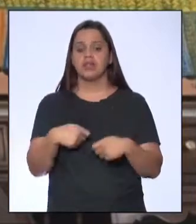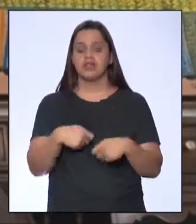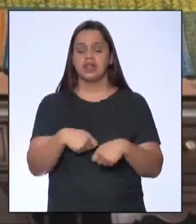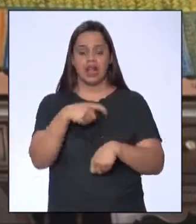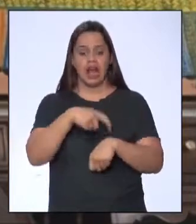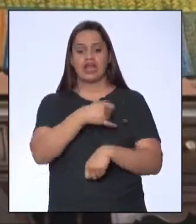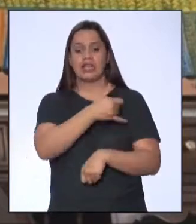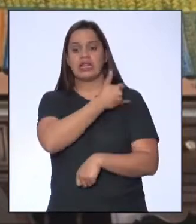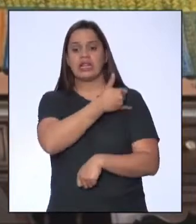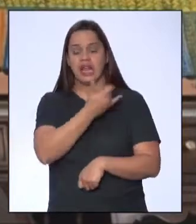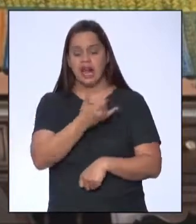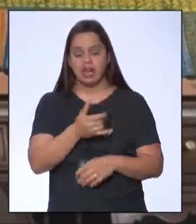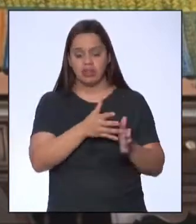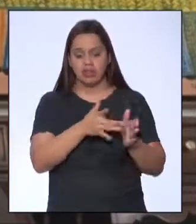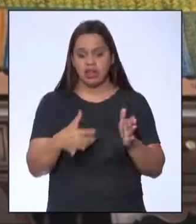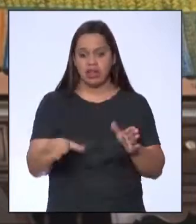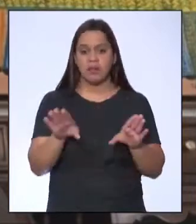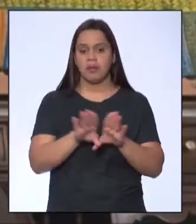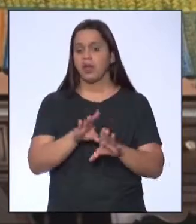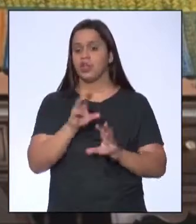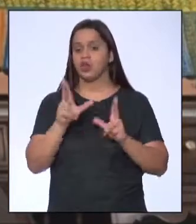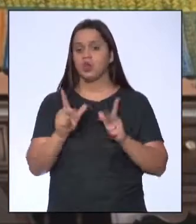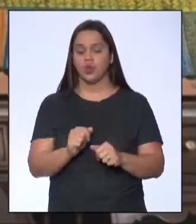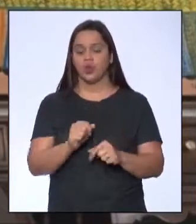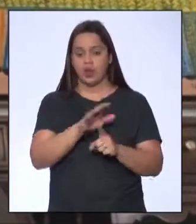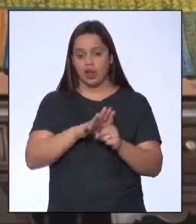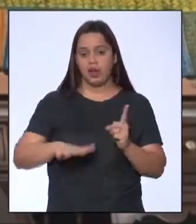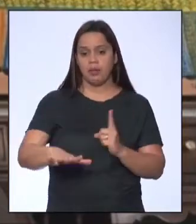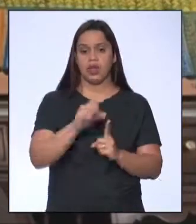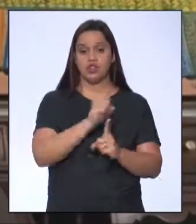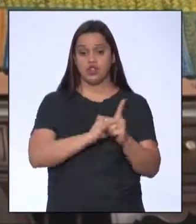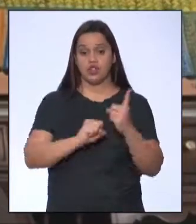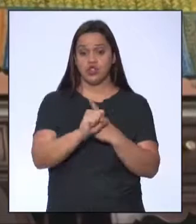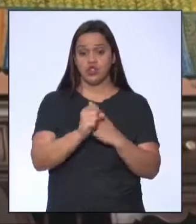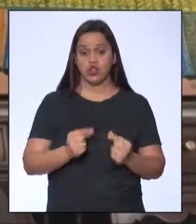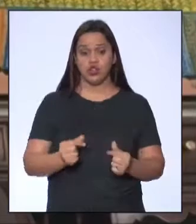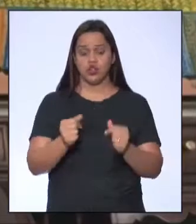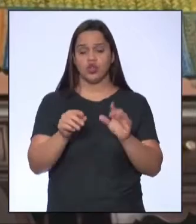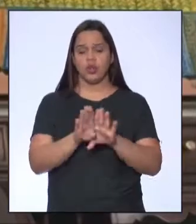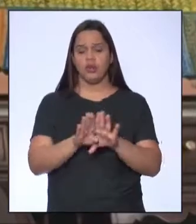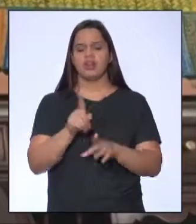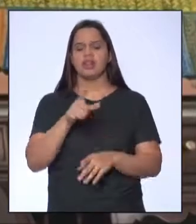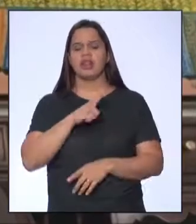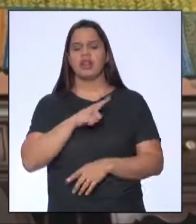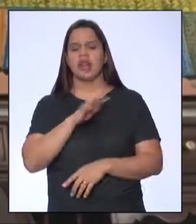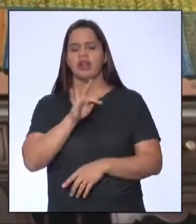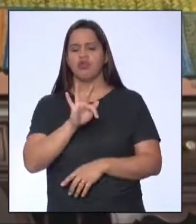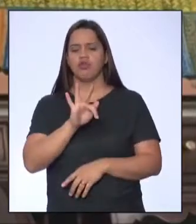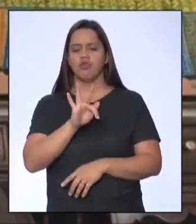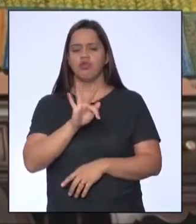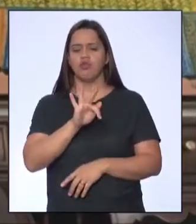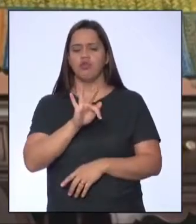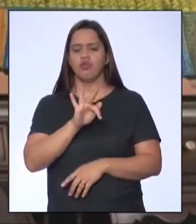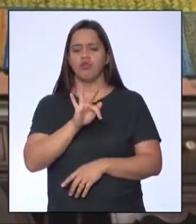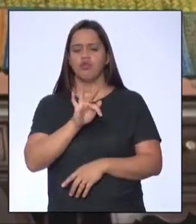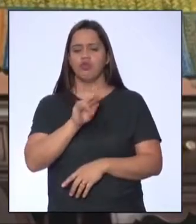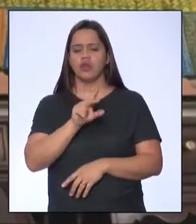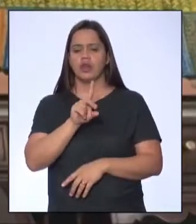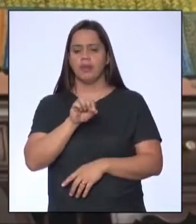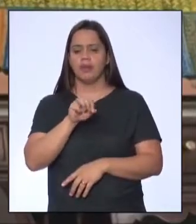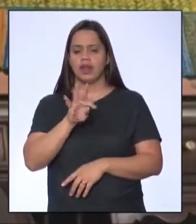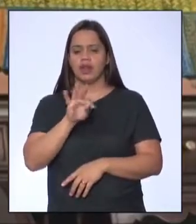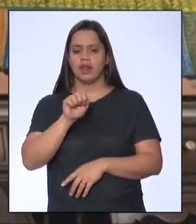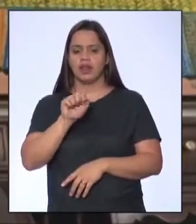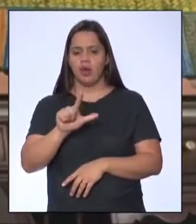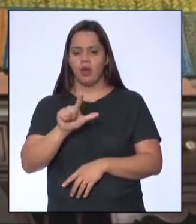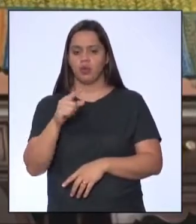ambiente socioeconômico em que ele vive. Você tem Fundamental 2 na sua escola. Fundamental 2